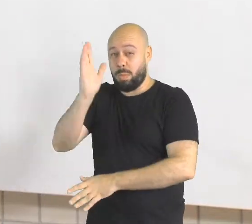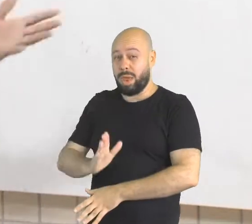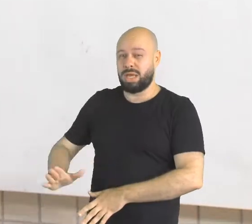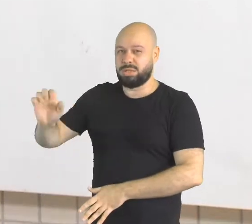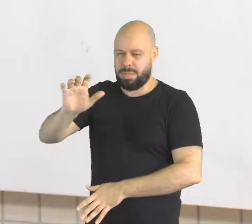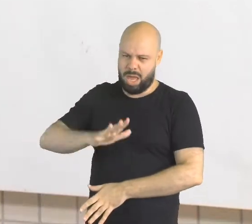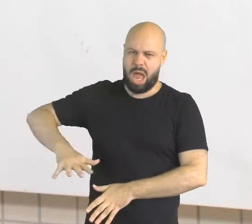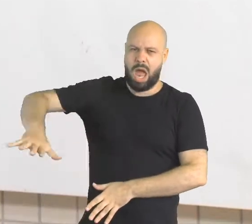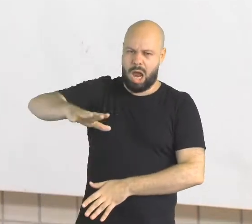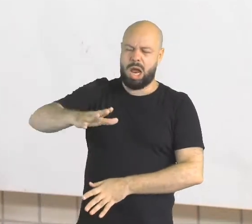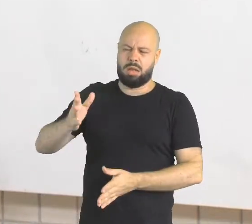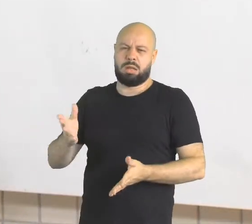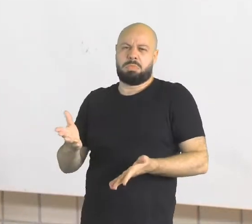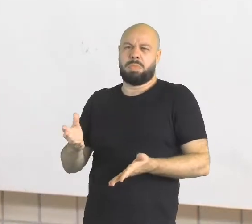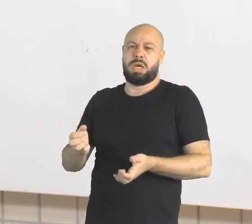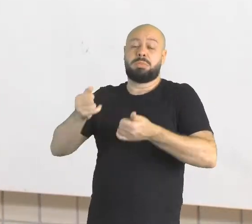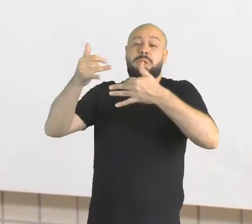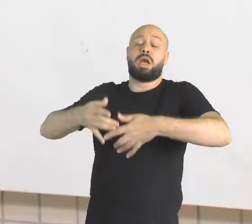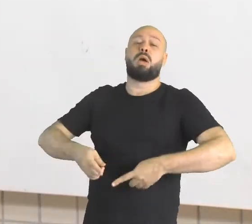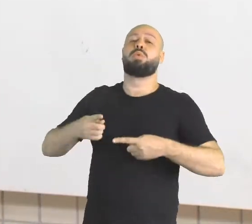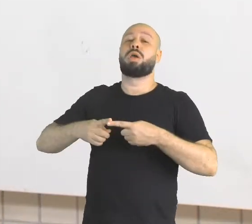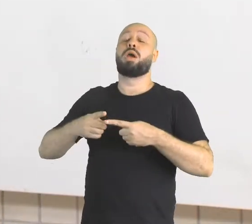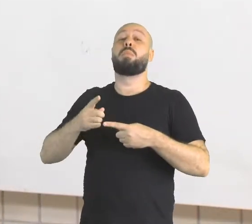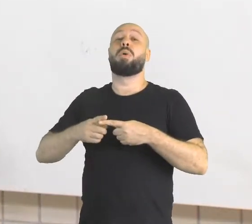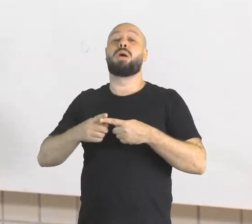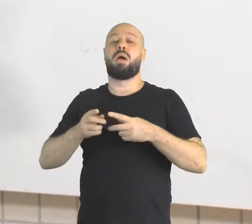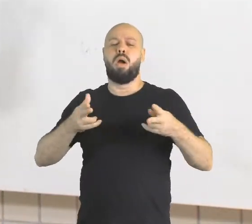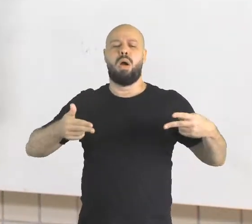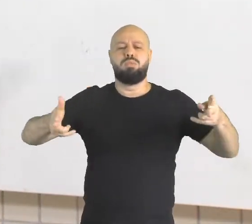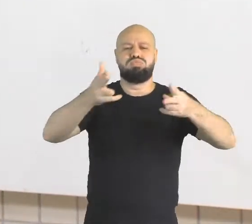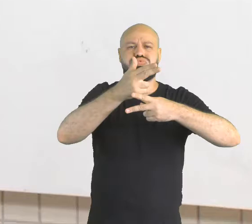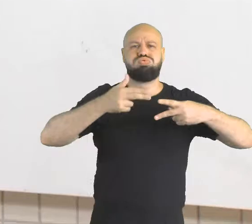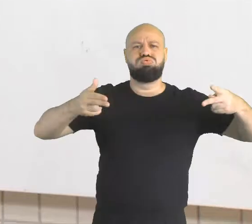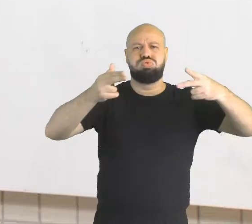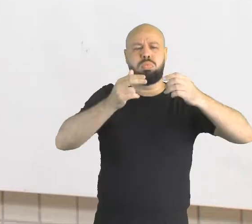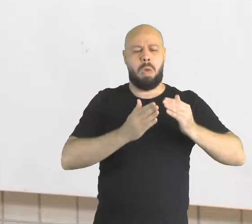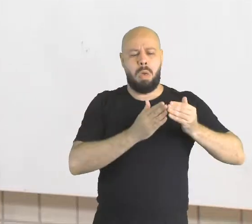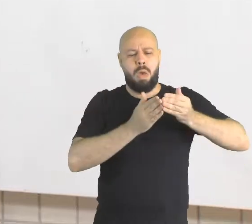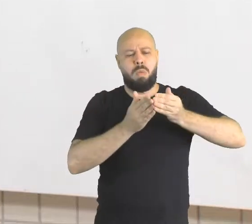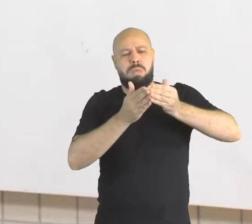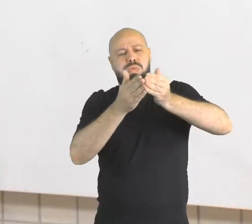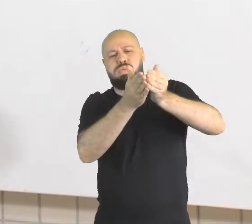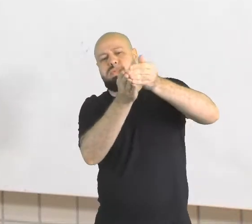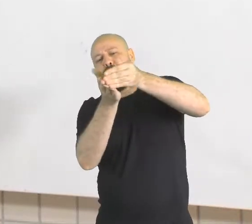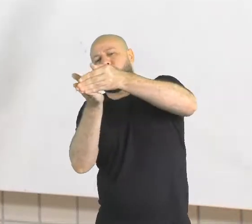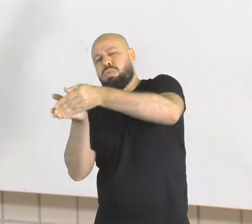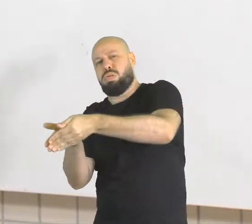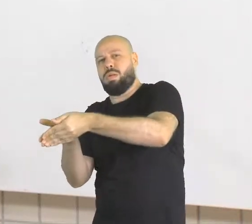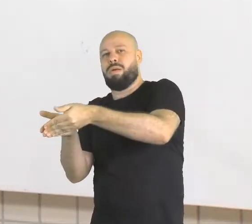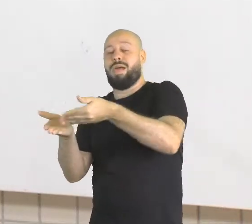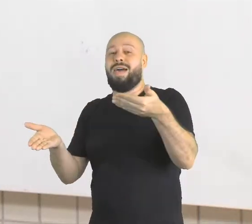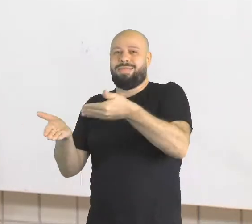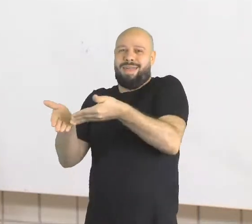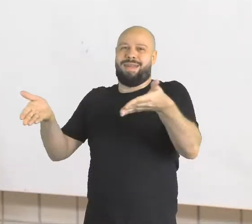que descobriu o Brasil, foi que ventos, empurraram as naus de Cabral, as caravelas